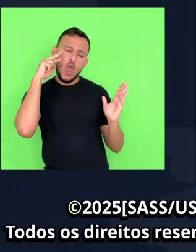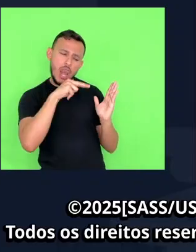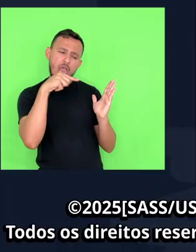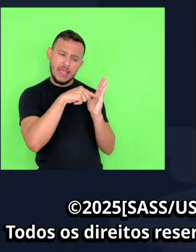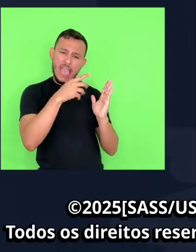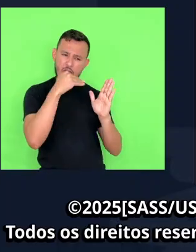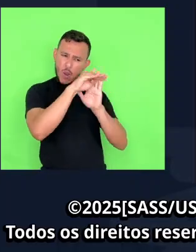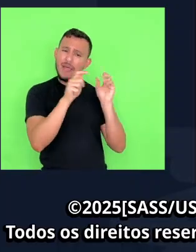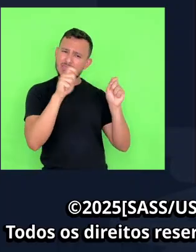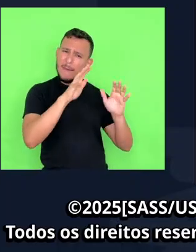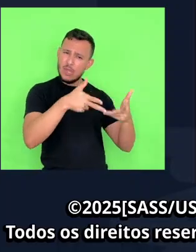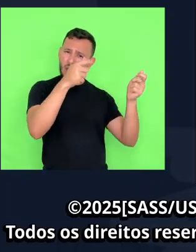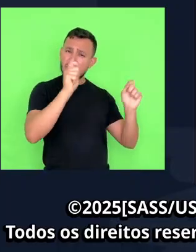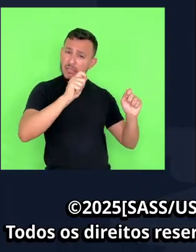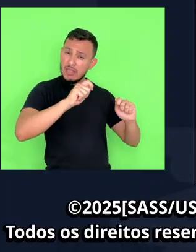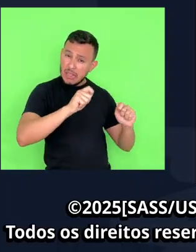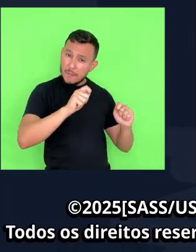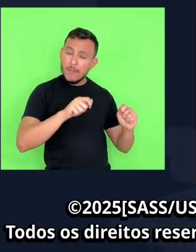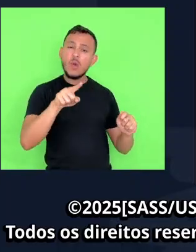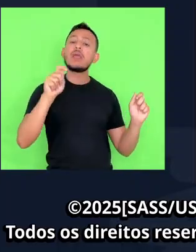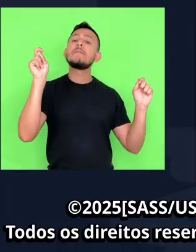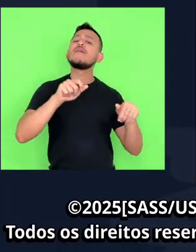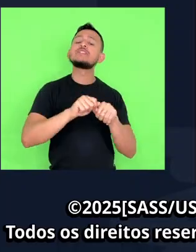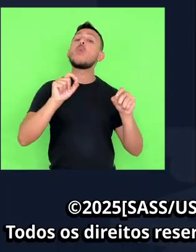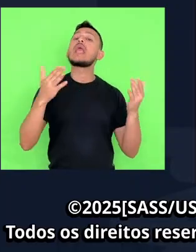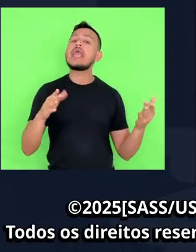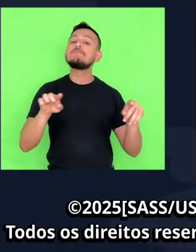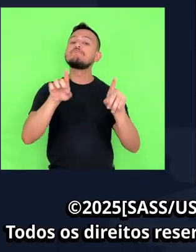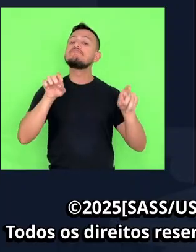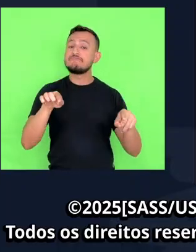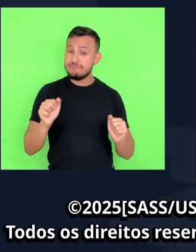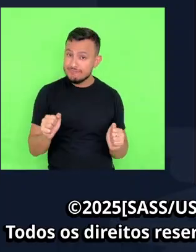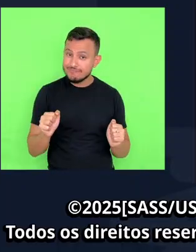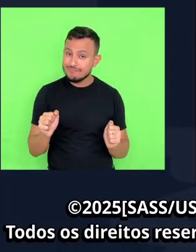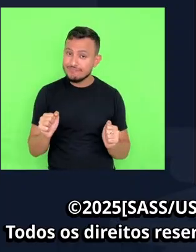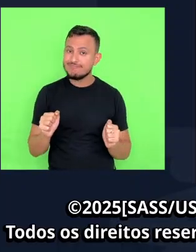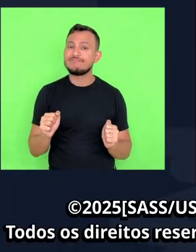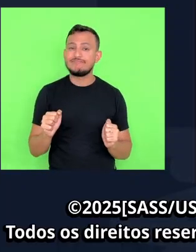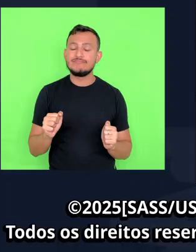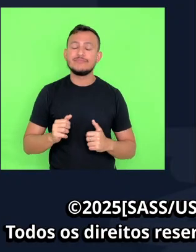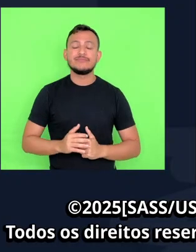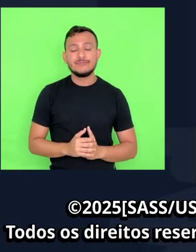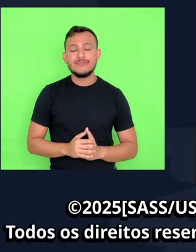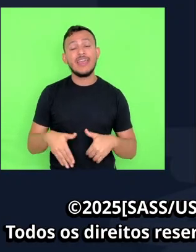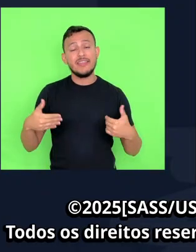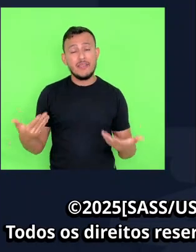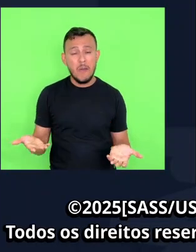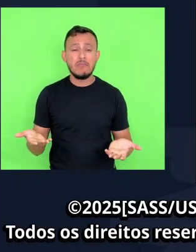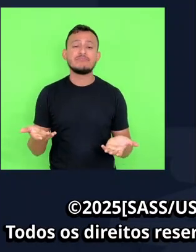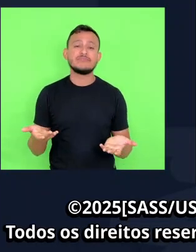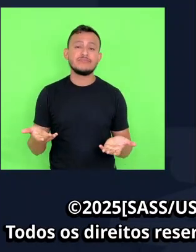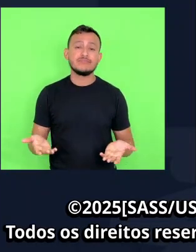sua dieta pode melhorar? O que você pode fazer? Então, eu deixo